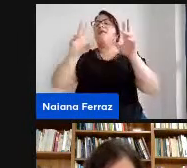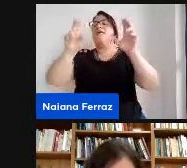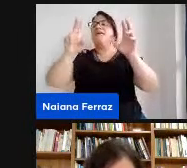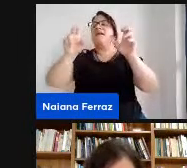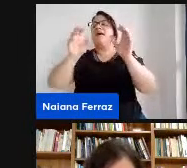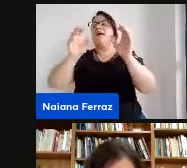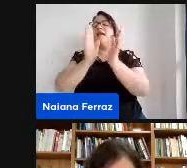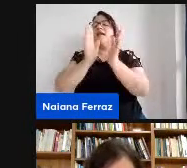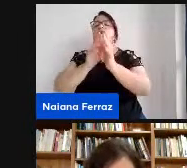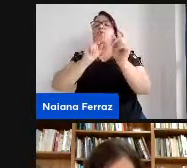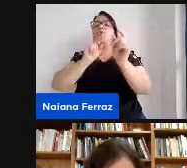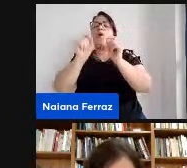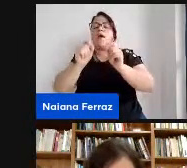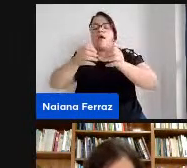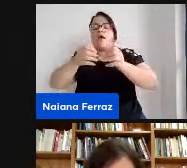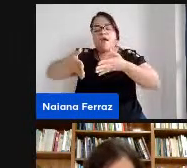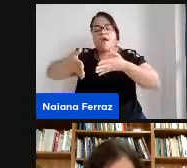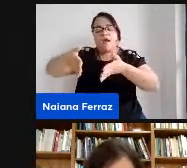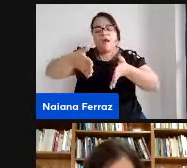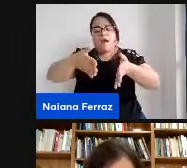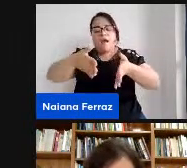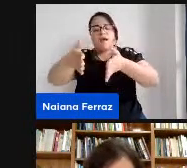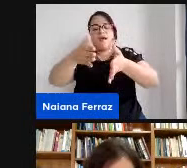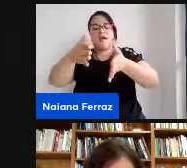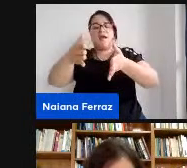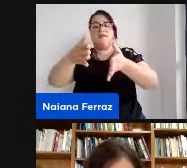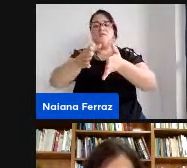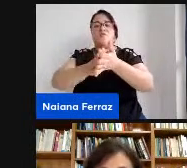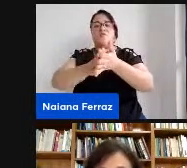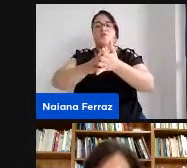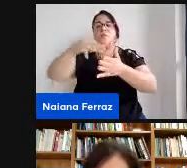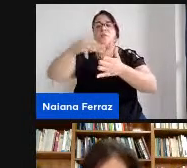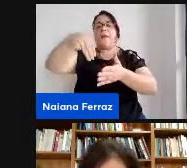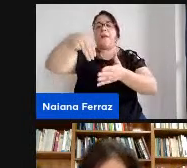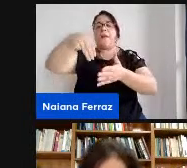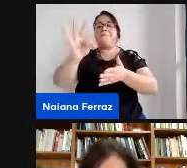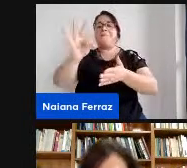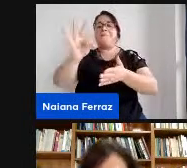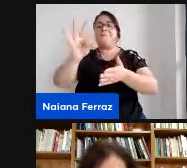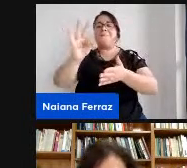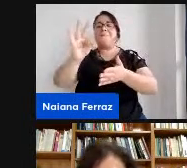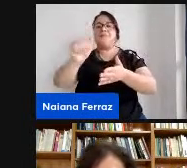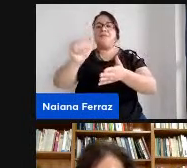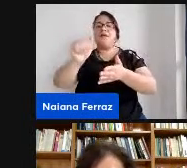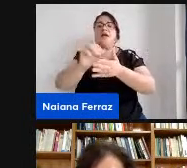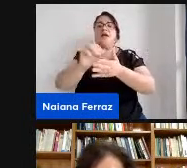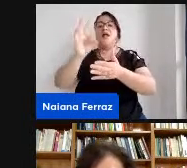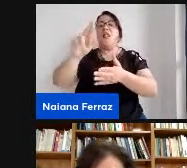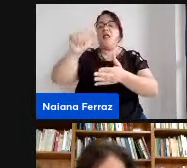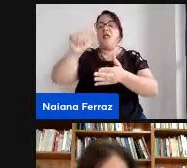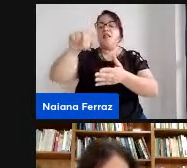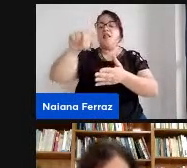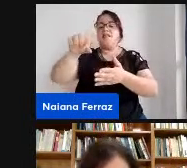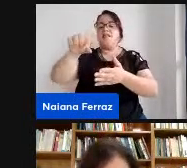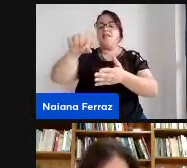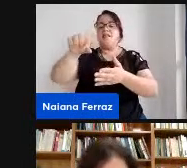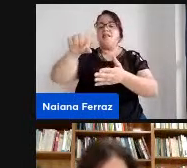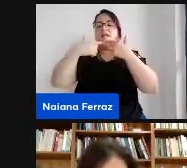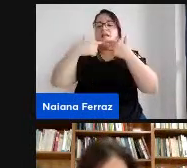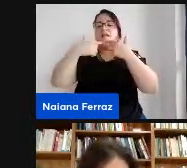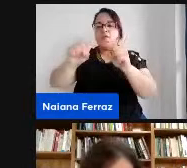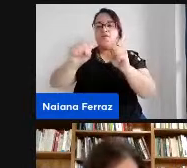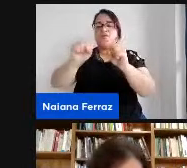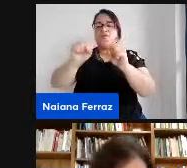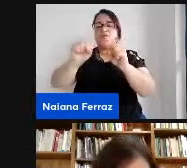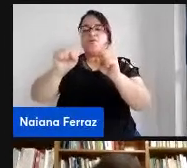revisão textual nos anos iniciais. O senhor tem 20 minutos, pode o senhor mesmo fazer o controle disso, tá bem?